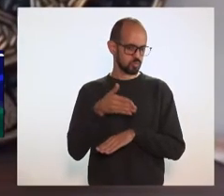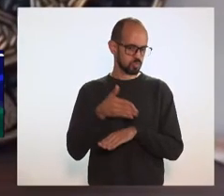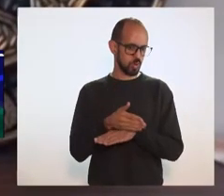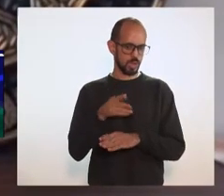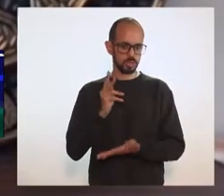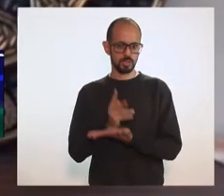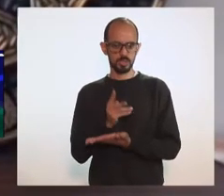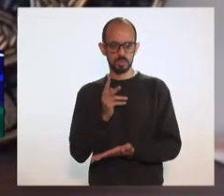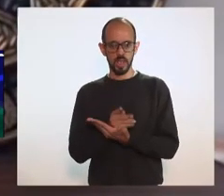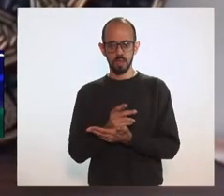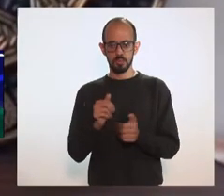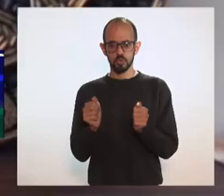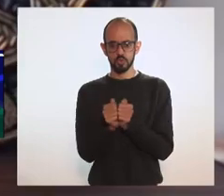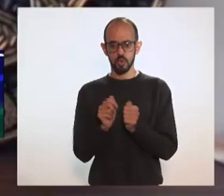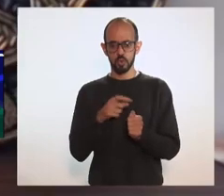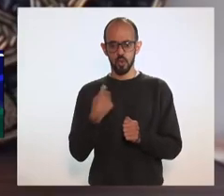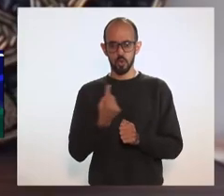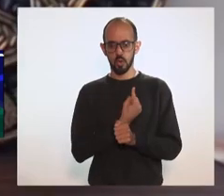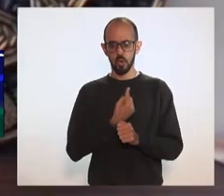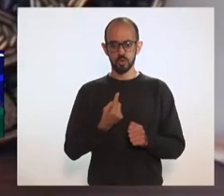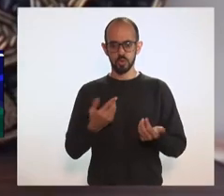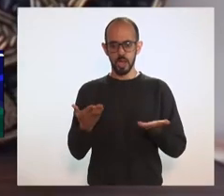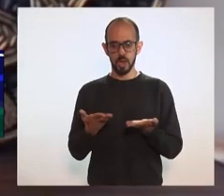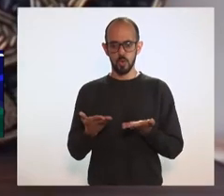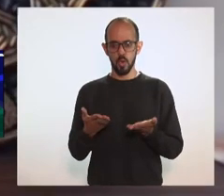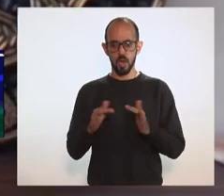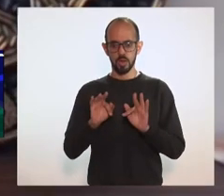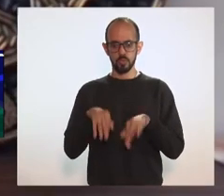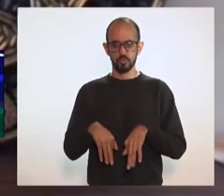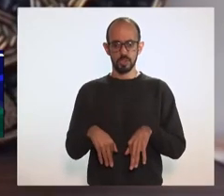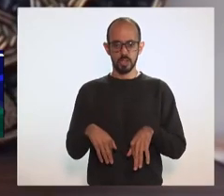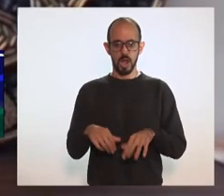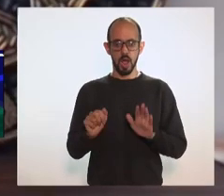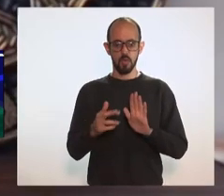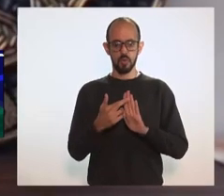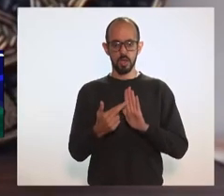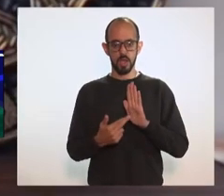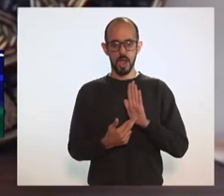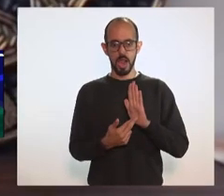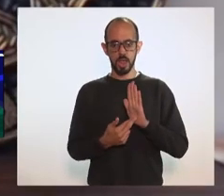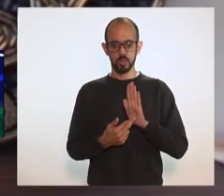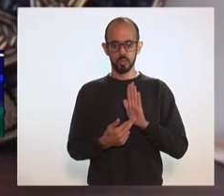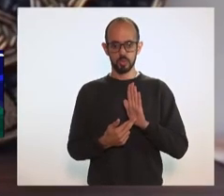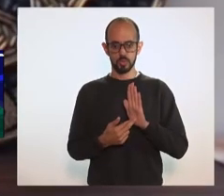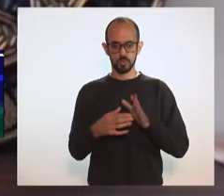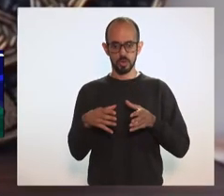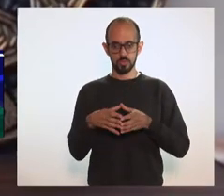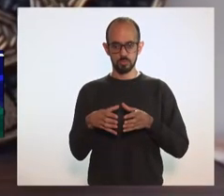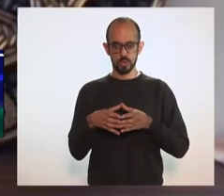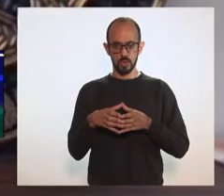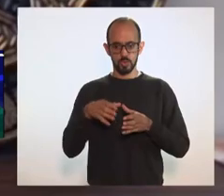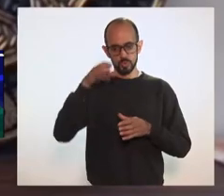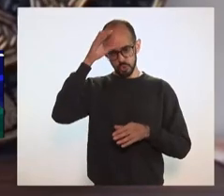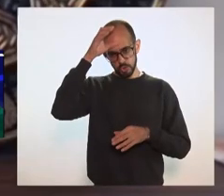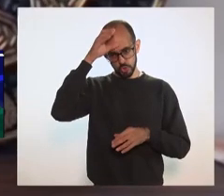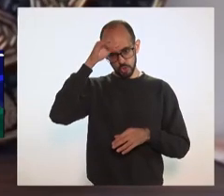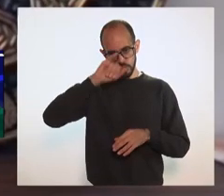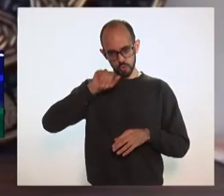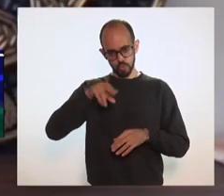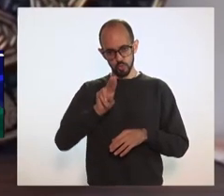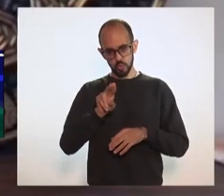irmanado conosco, e agora, no final, foi o relator desta comissão, Tia Ju, subtenente